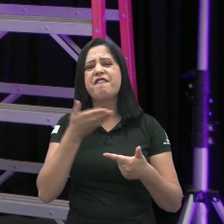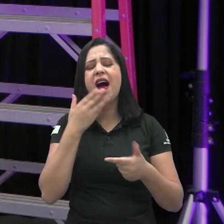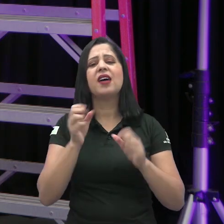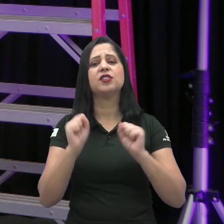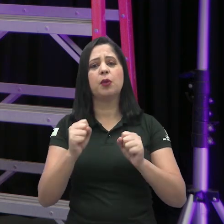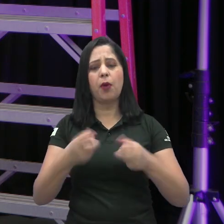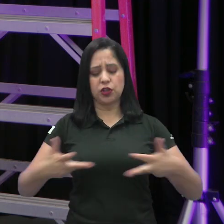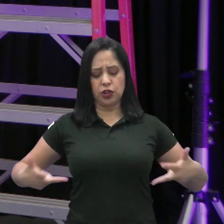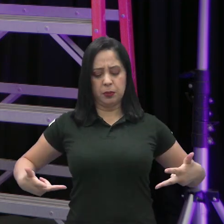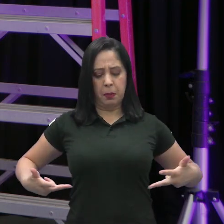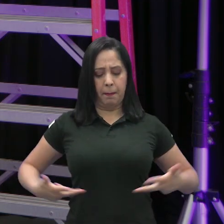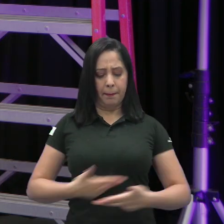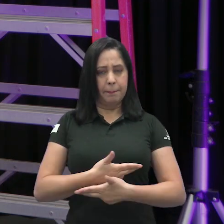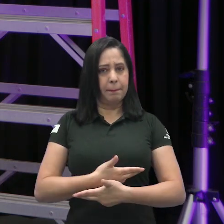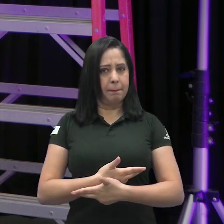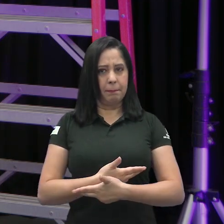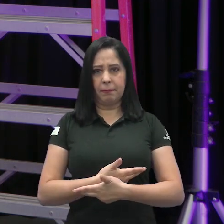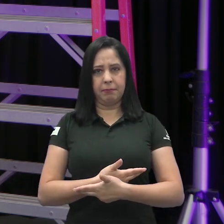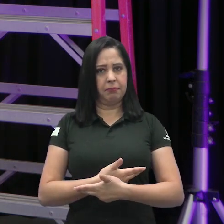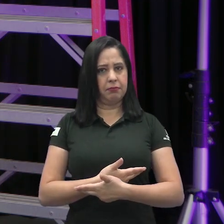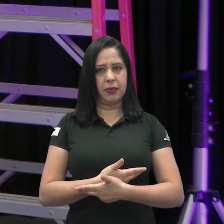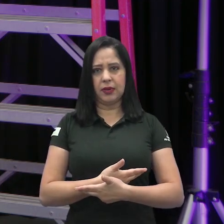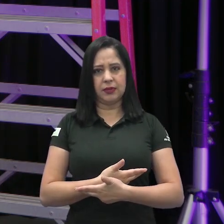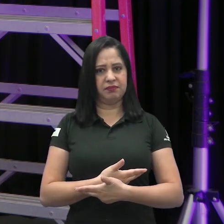reto, porque como ele é um top mais faixa,